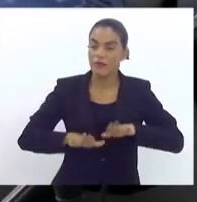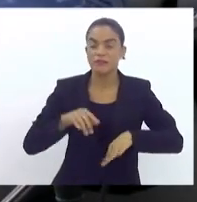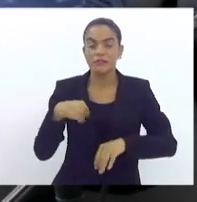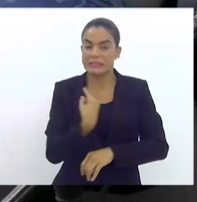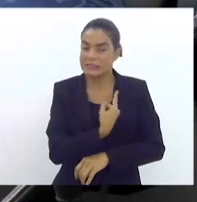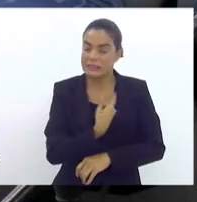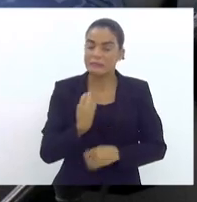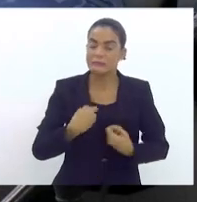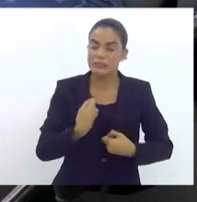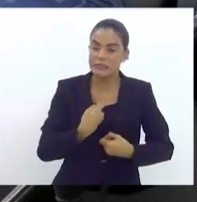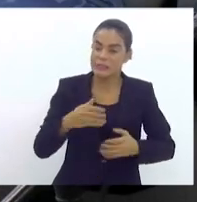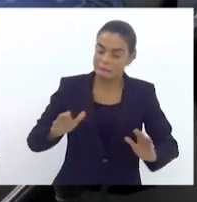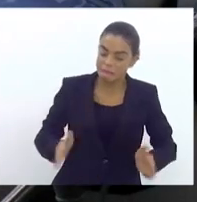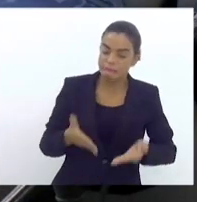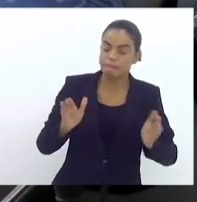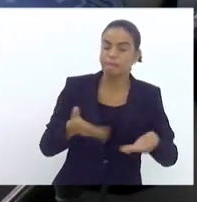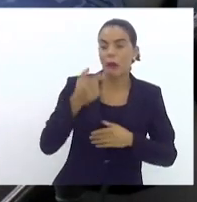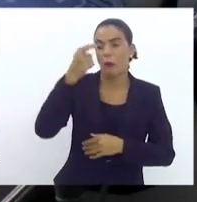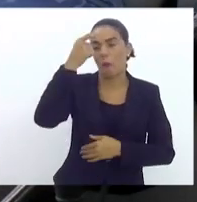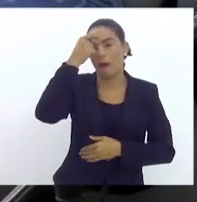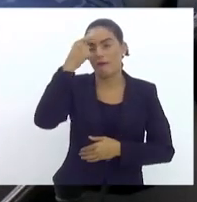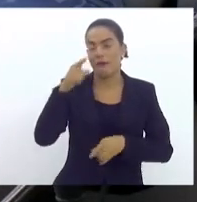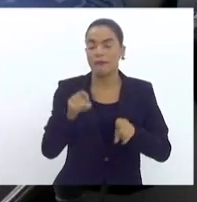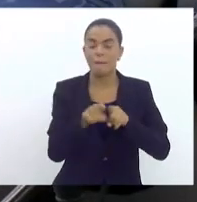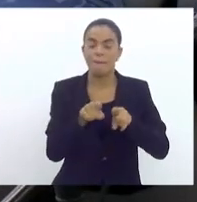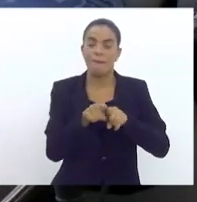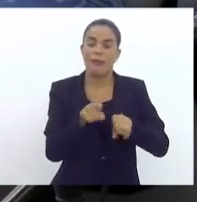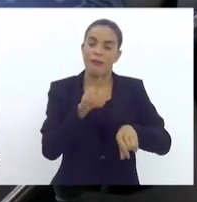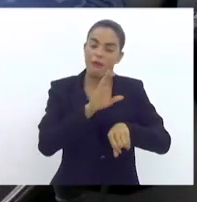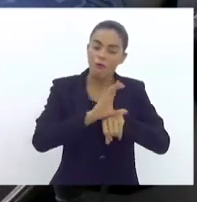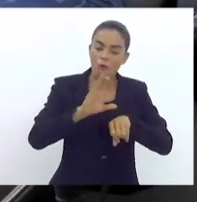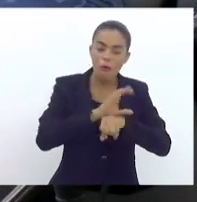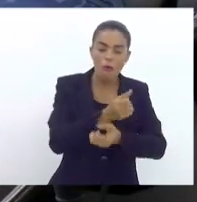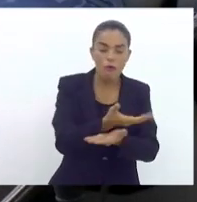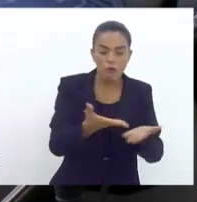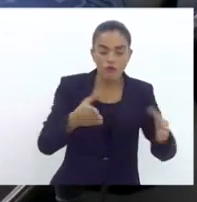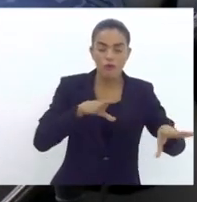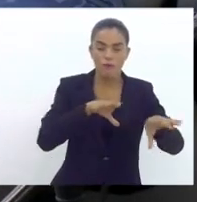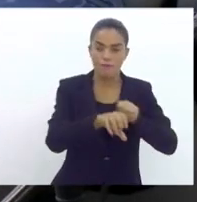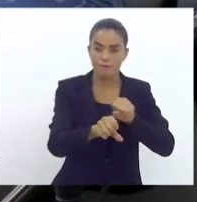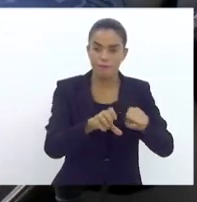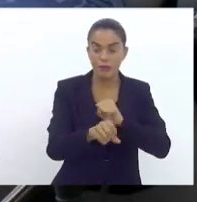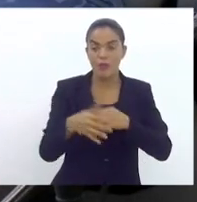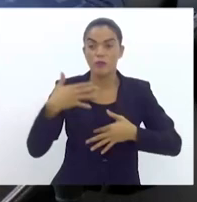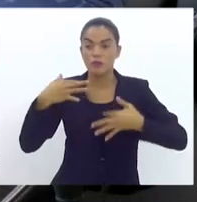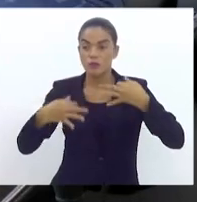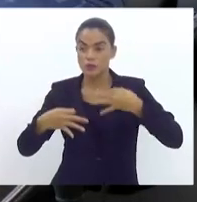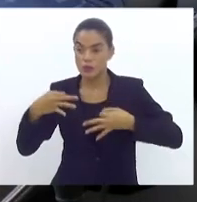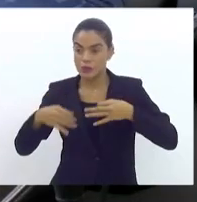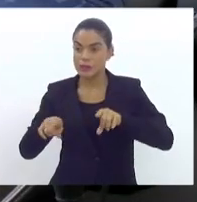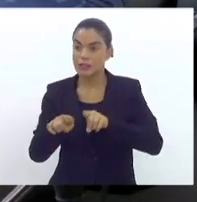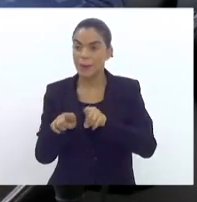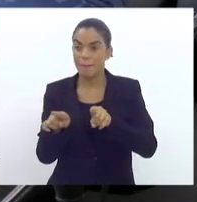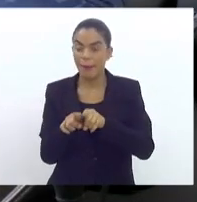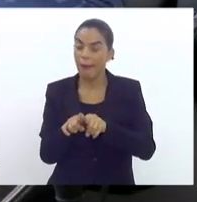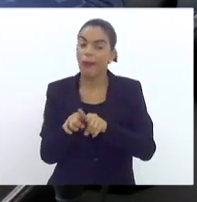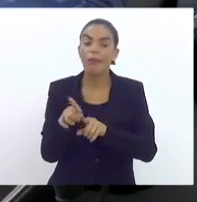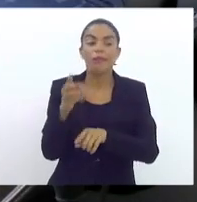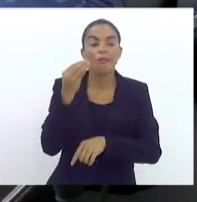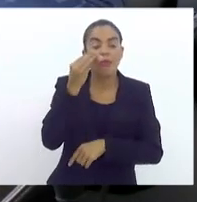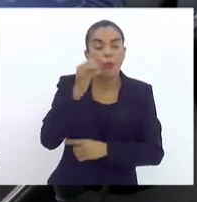tem que conscientizar melhor qualificar melhor os nossos policiais nós promotores e juízes para não Minimizar